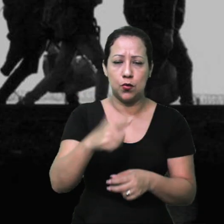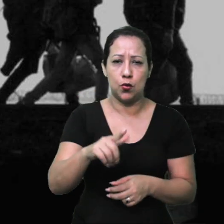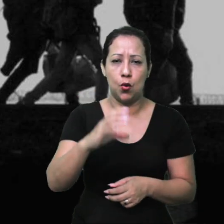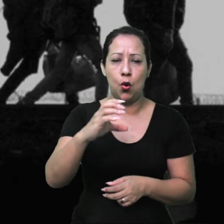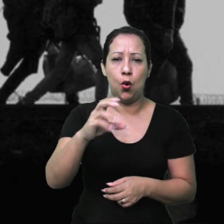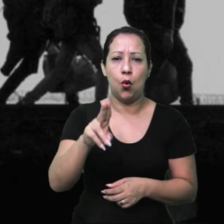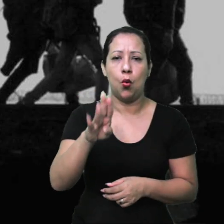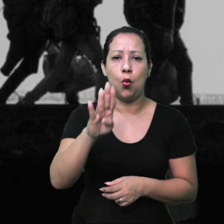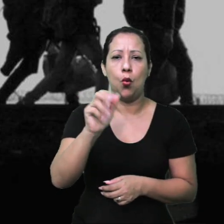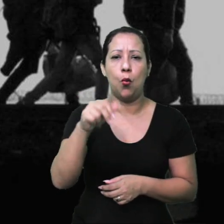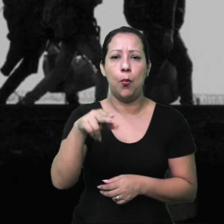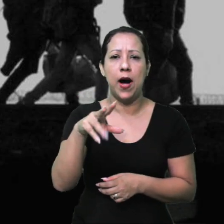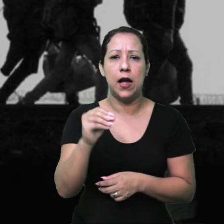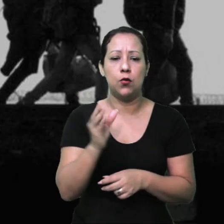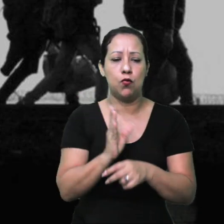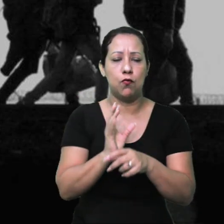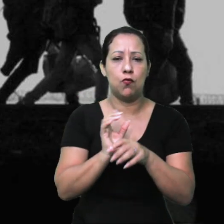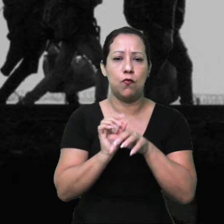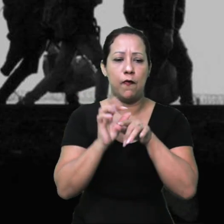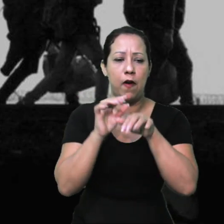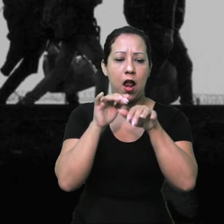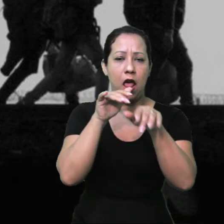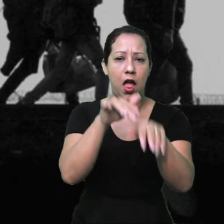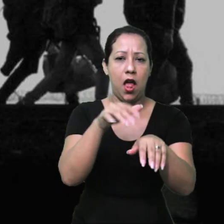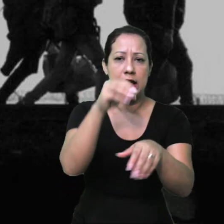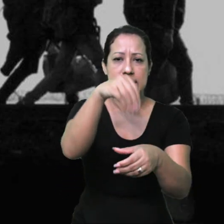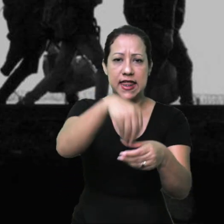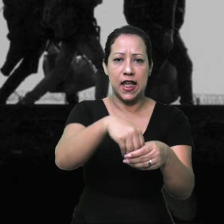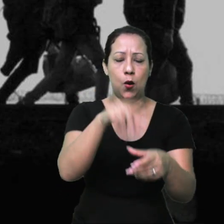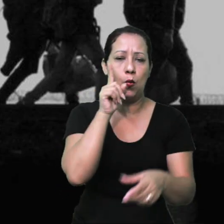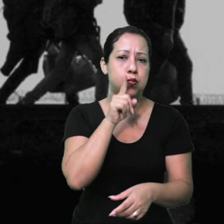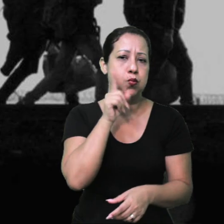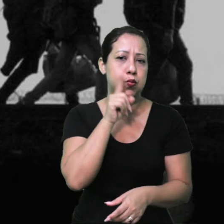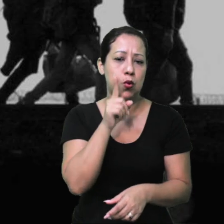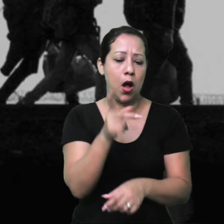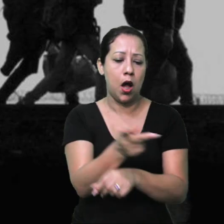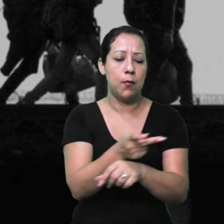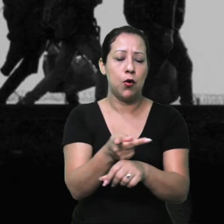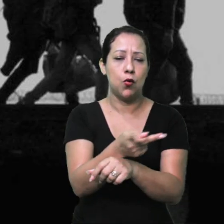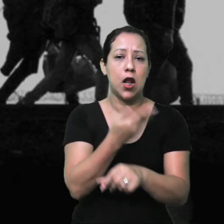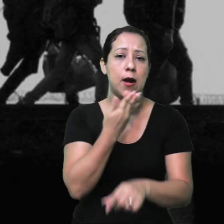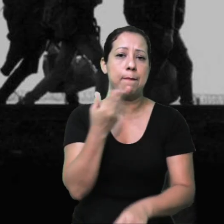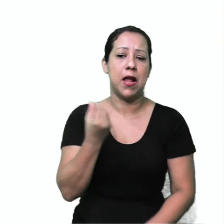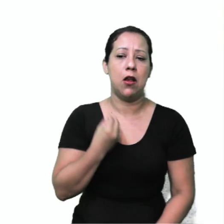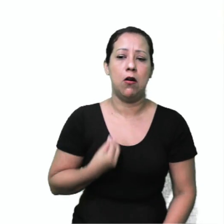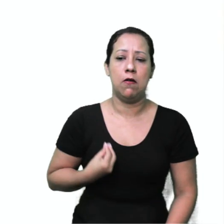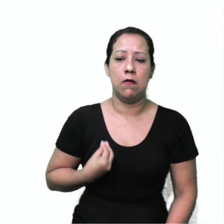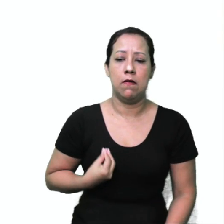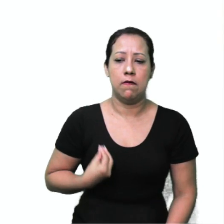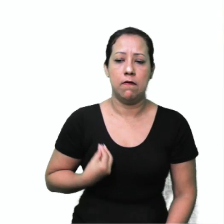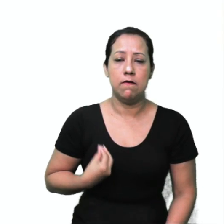cubanos migram para os Estados Unidos, também procurando melhor qualidade de vida.